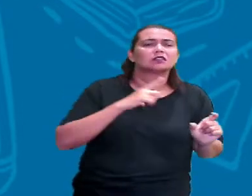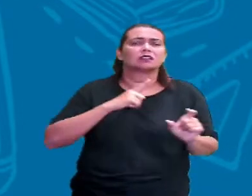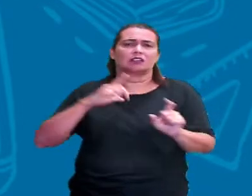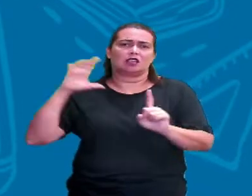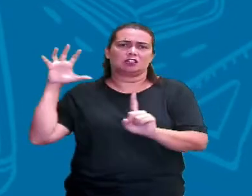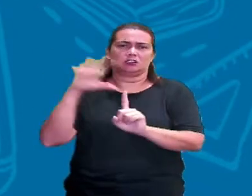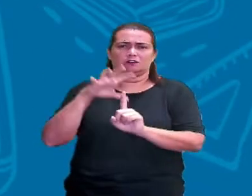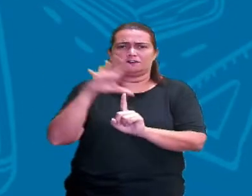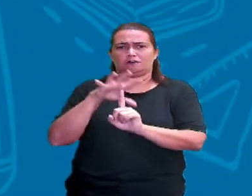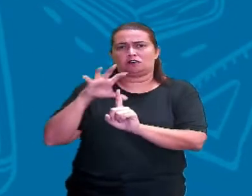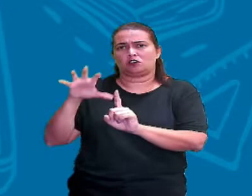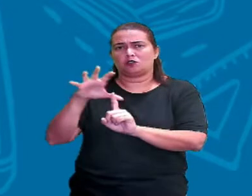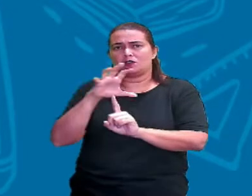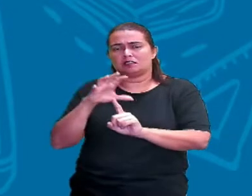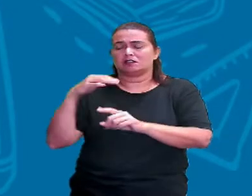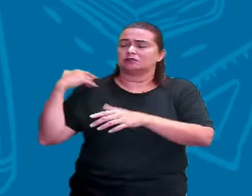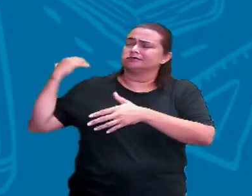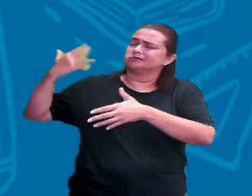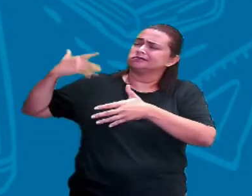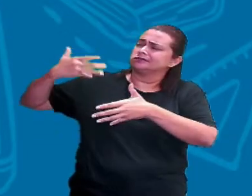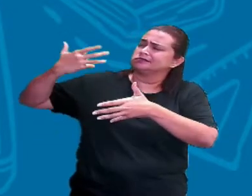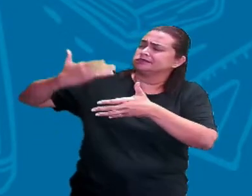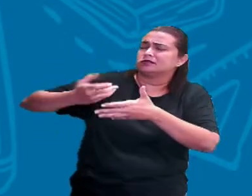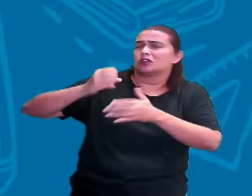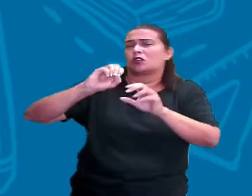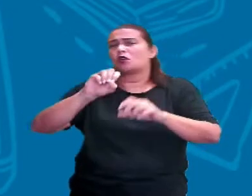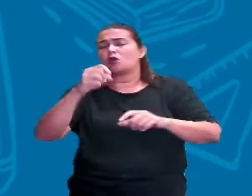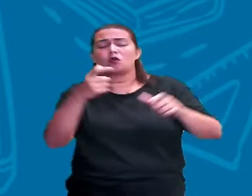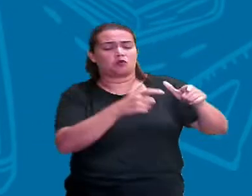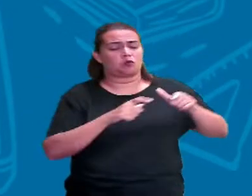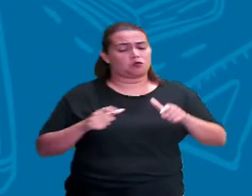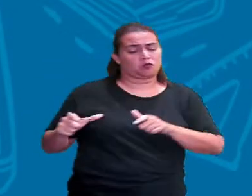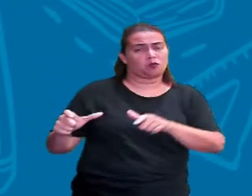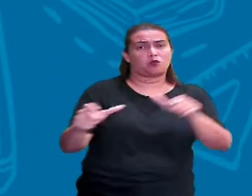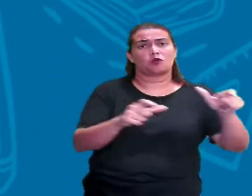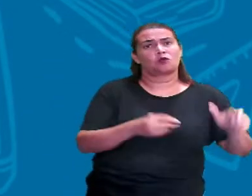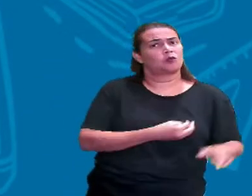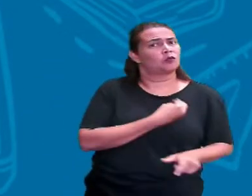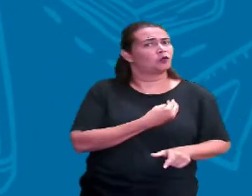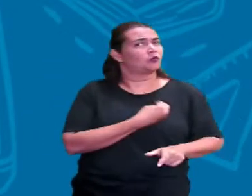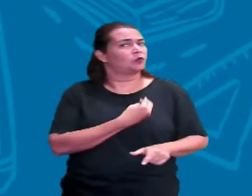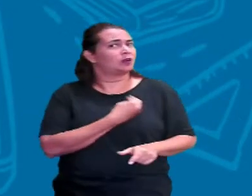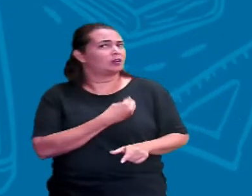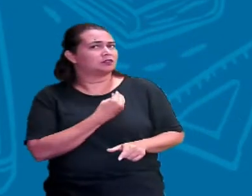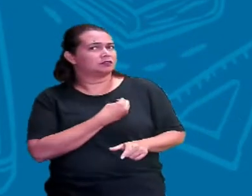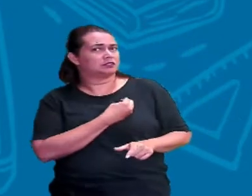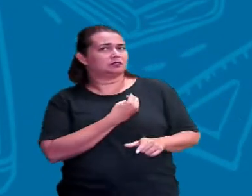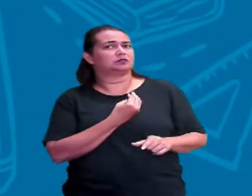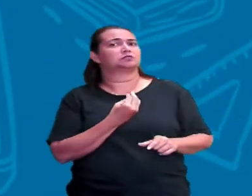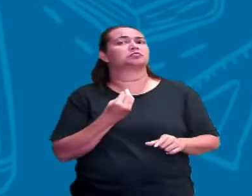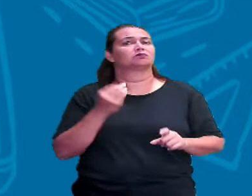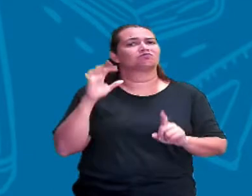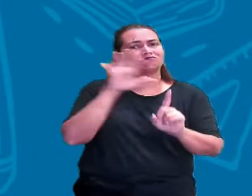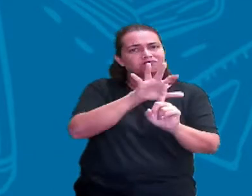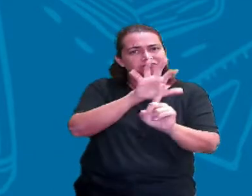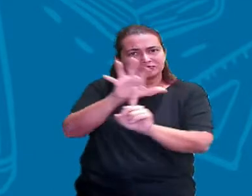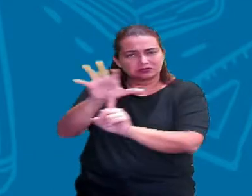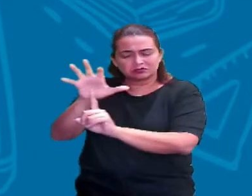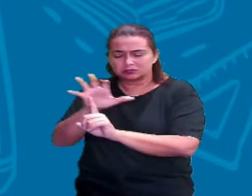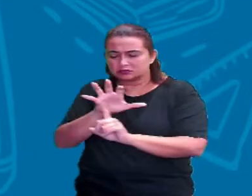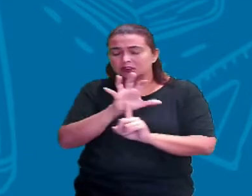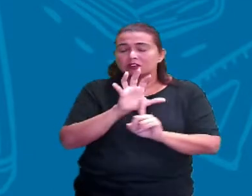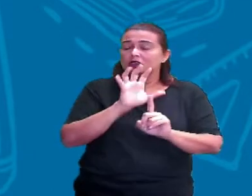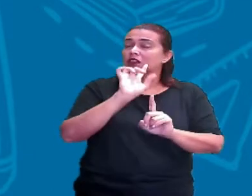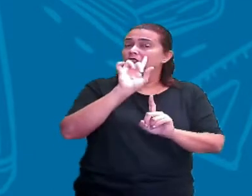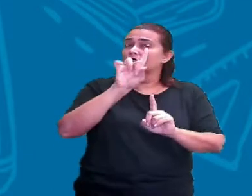de transformação pode ser observado a partir de muitas influências e algumas vezes são responsáveis pelo surgimento